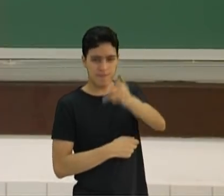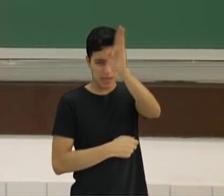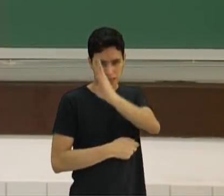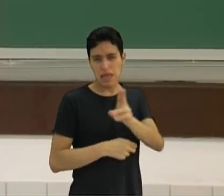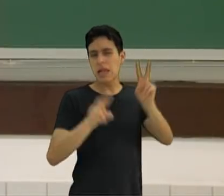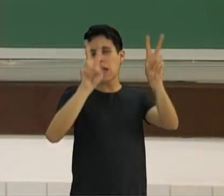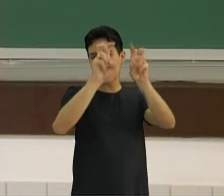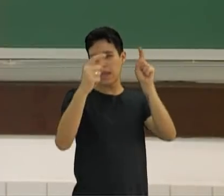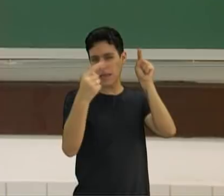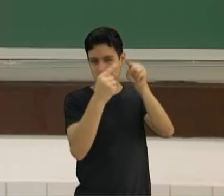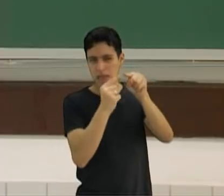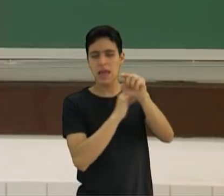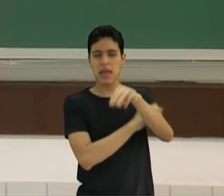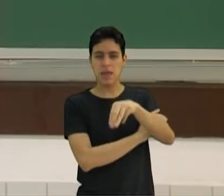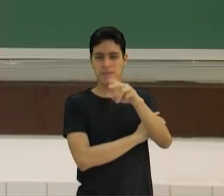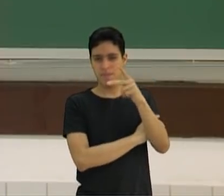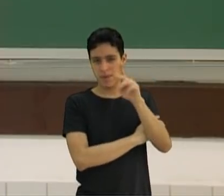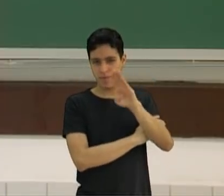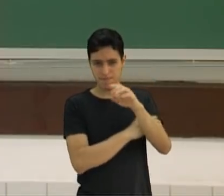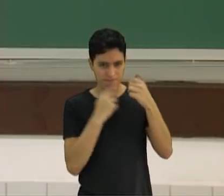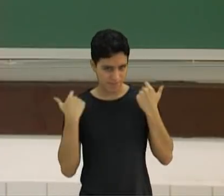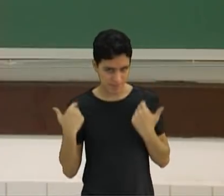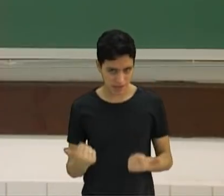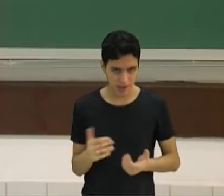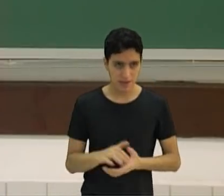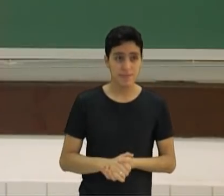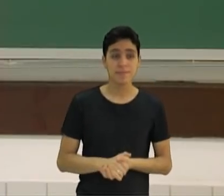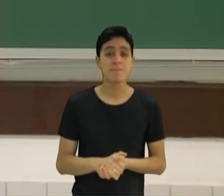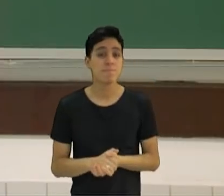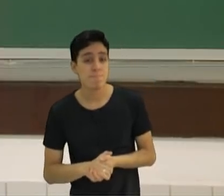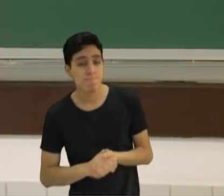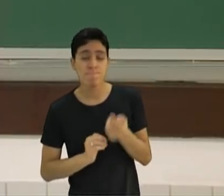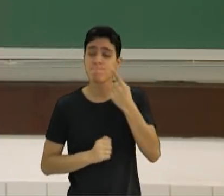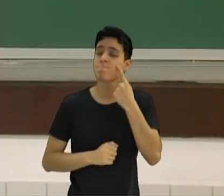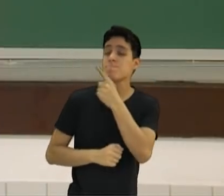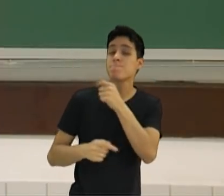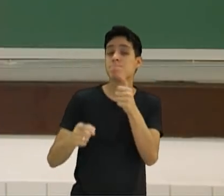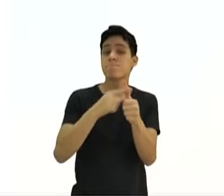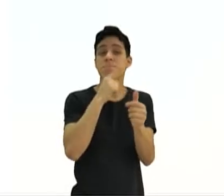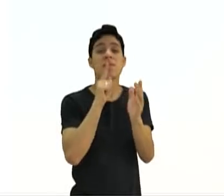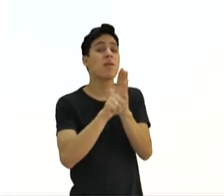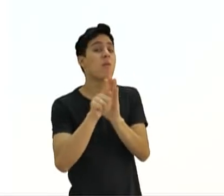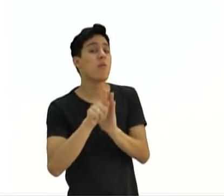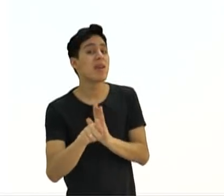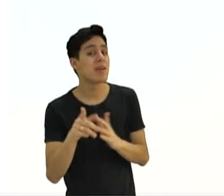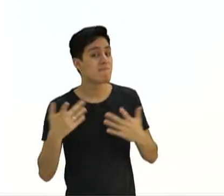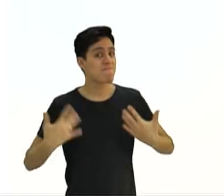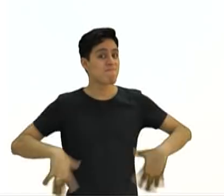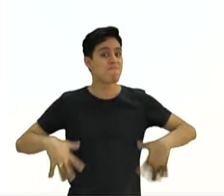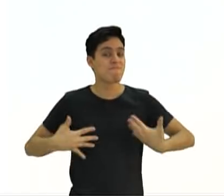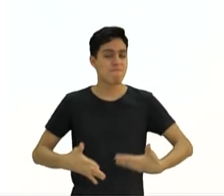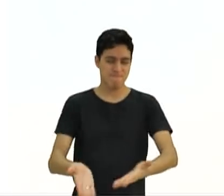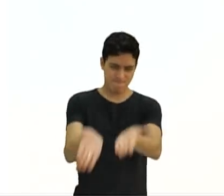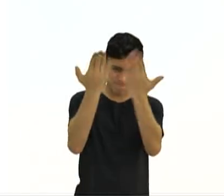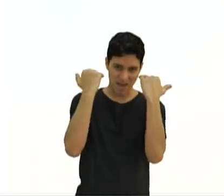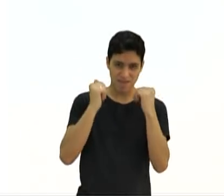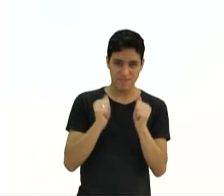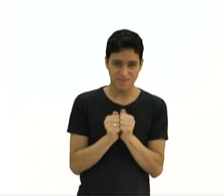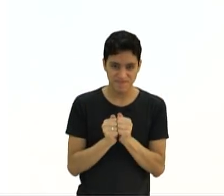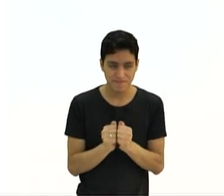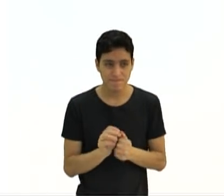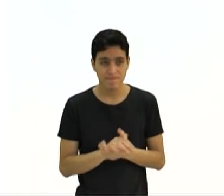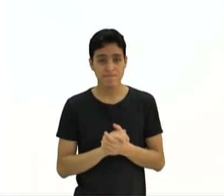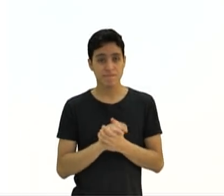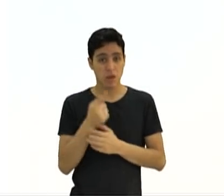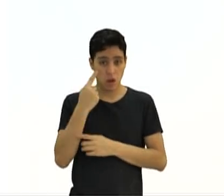certo? Agora, pessoal, eu tenho um primeiro quiz para vocês. Vamos lá? A